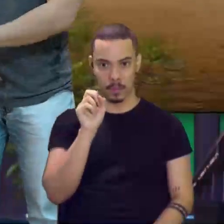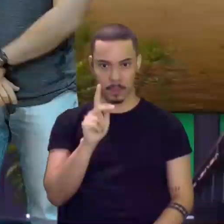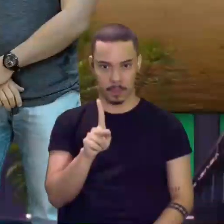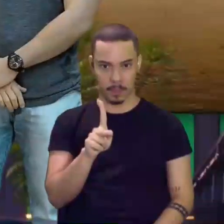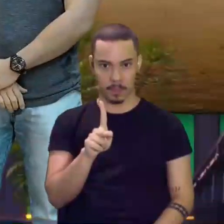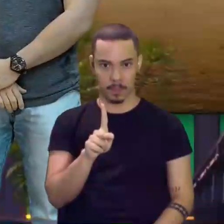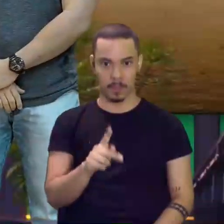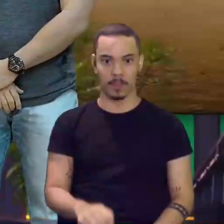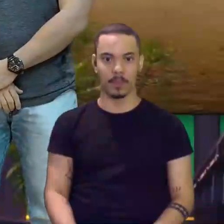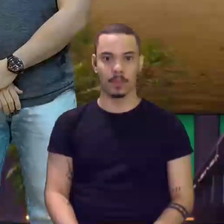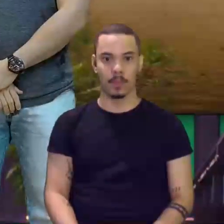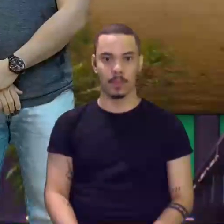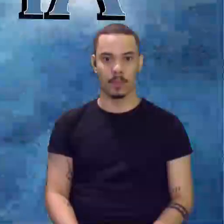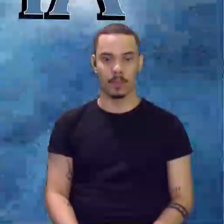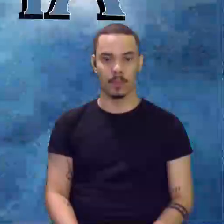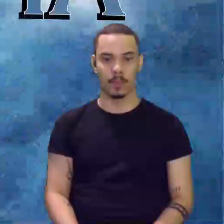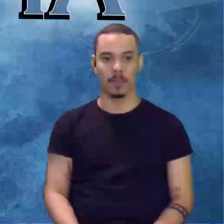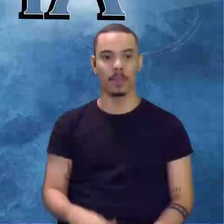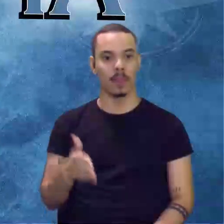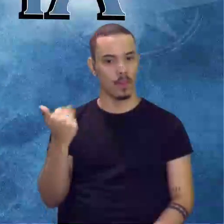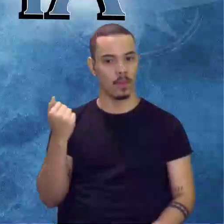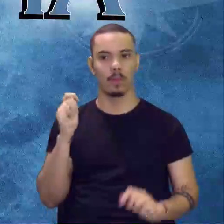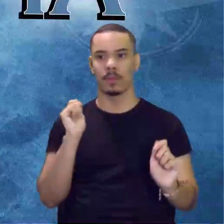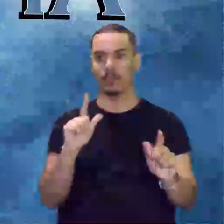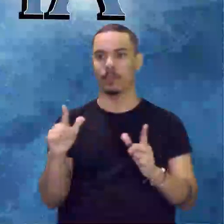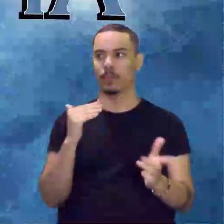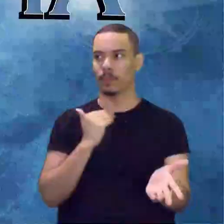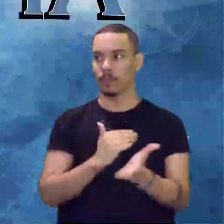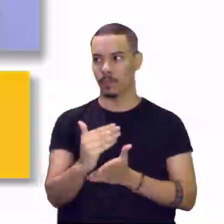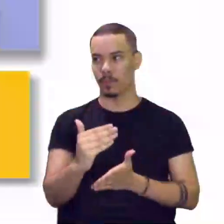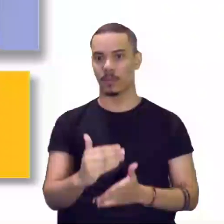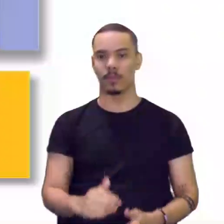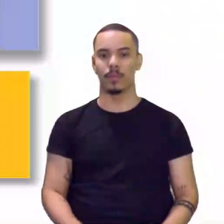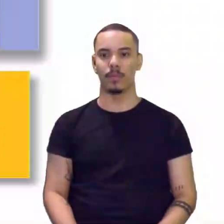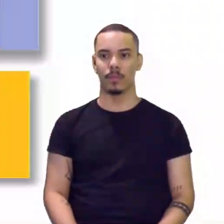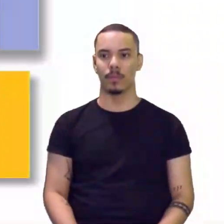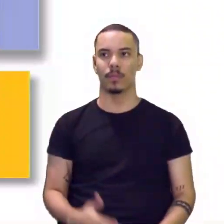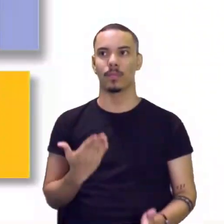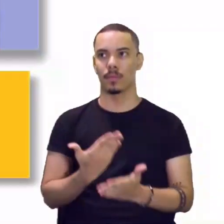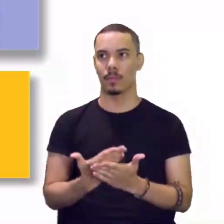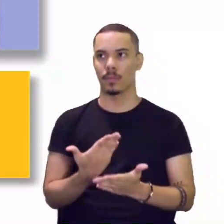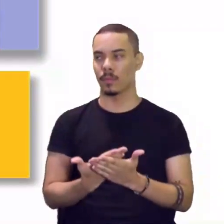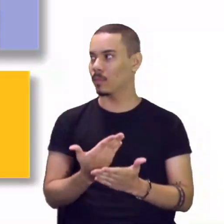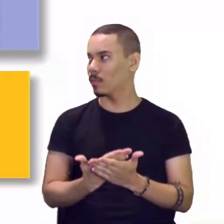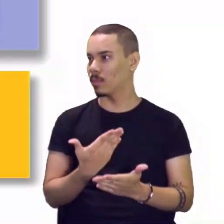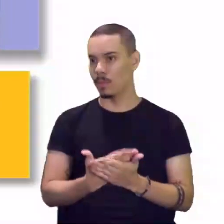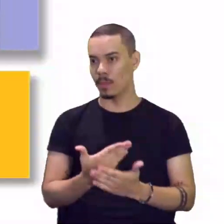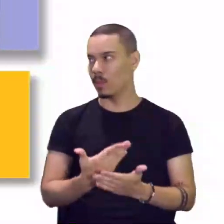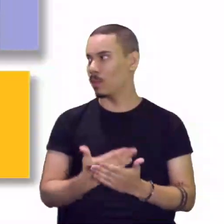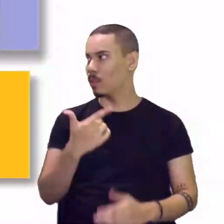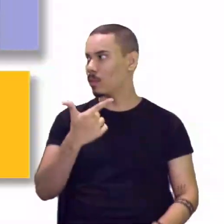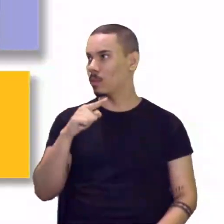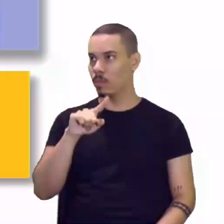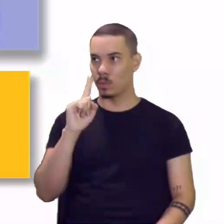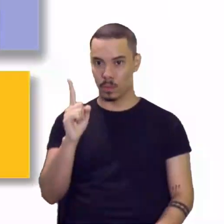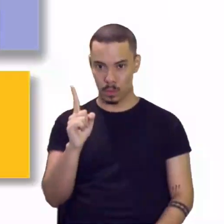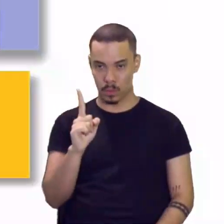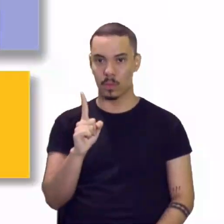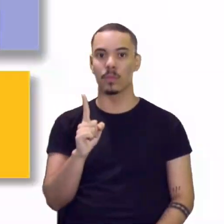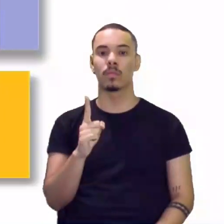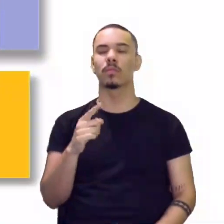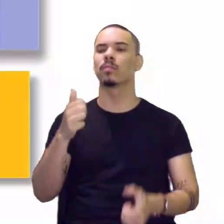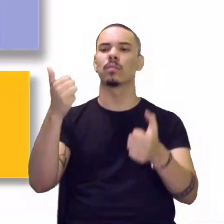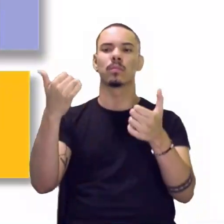professor Ari? Portanto, assim vamos na nossa telinha, né? Aula 2.1. Na aula 2.1 a gente vai